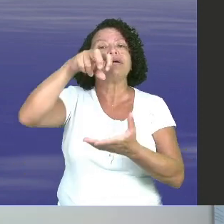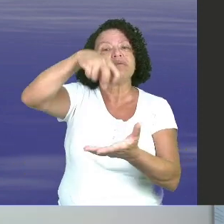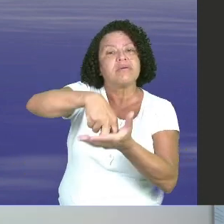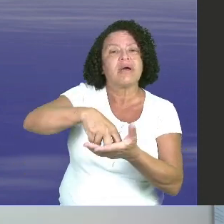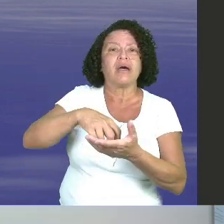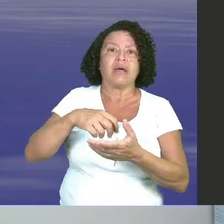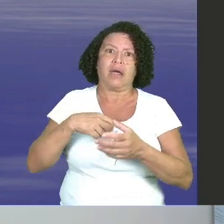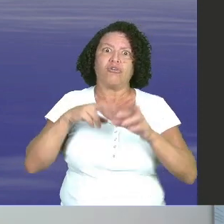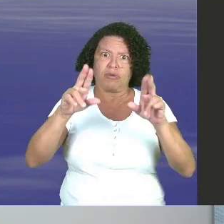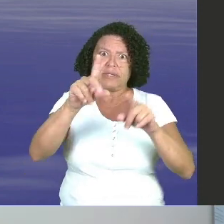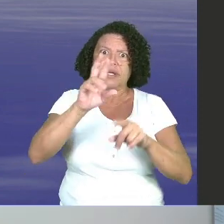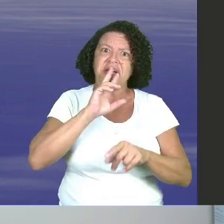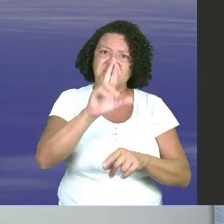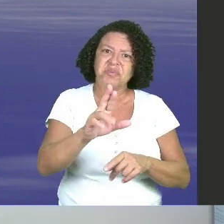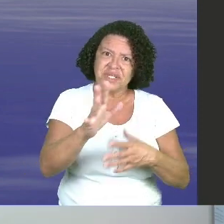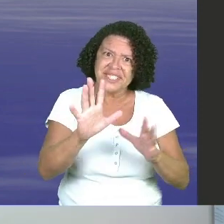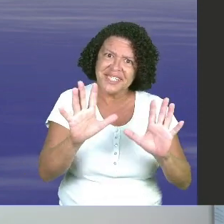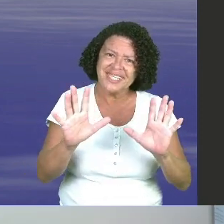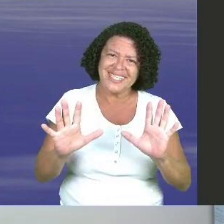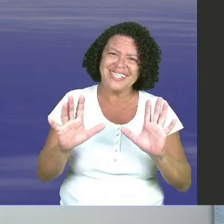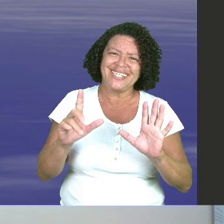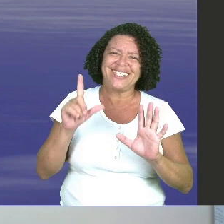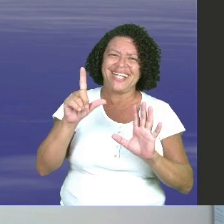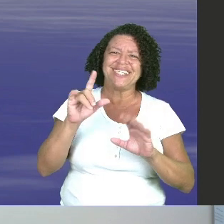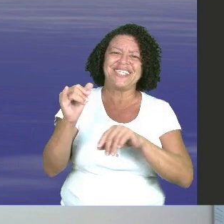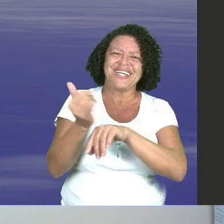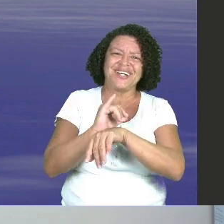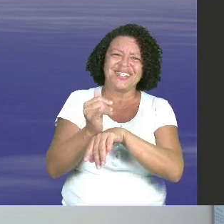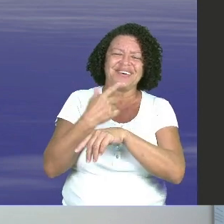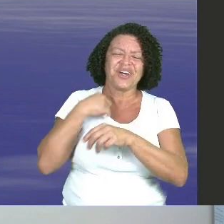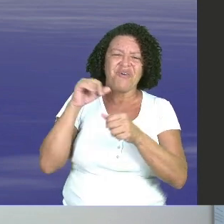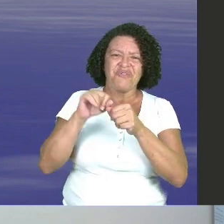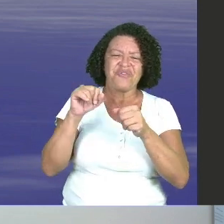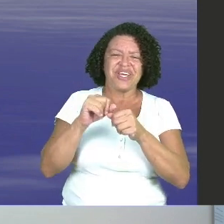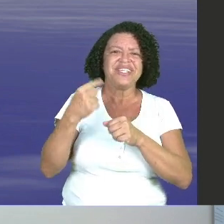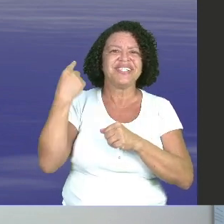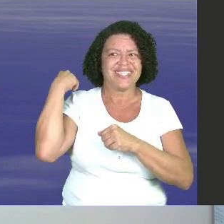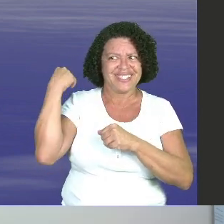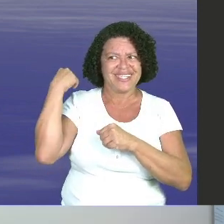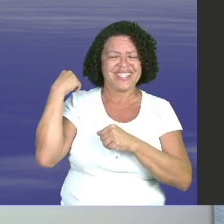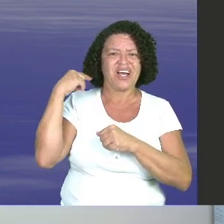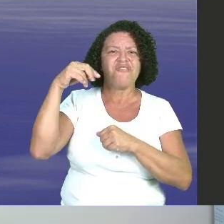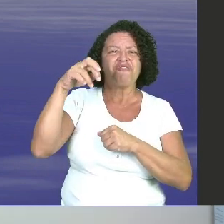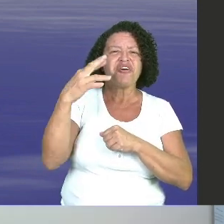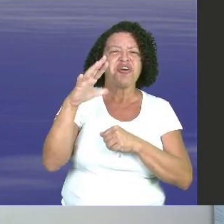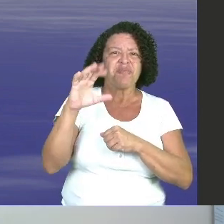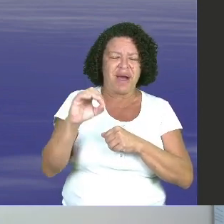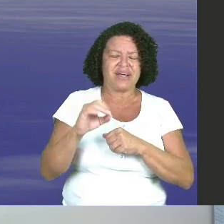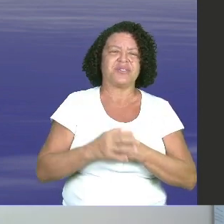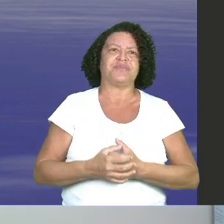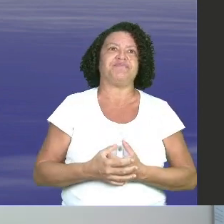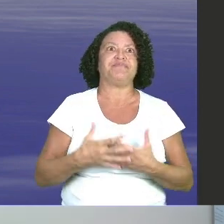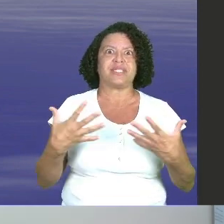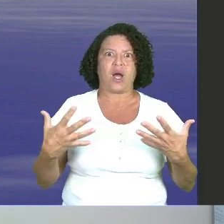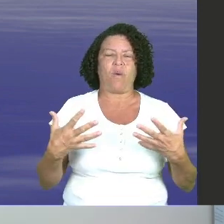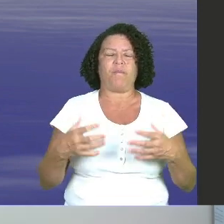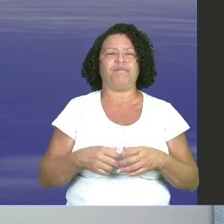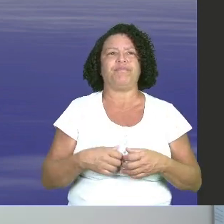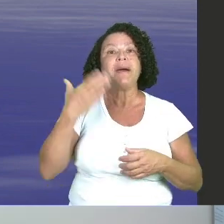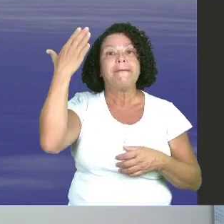pergunta nesse YouTube que a gente fez. Se não me engano, foi em março. Então,